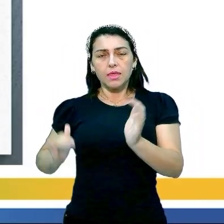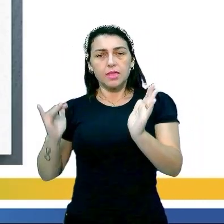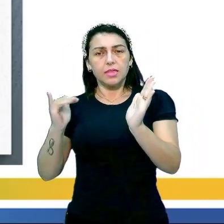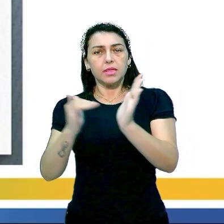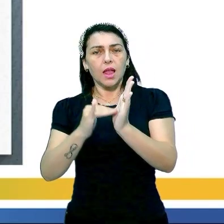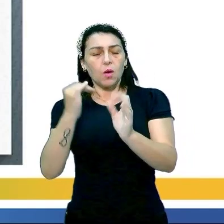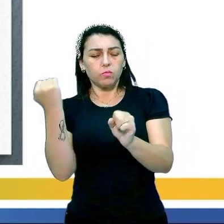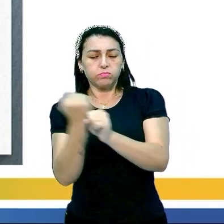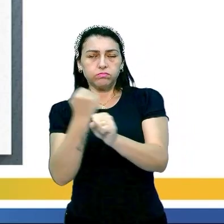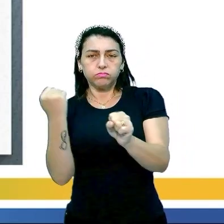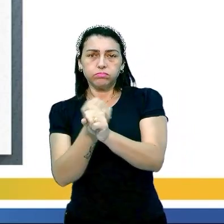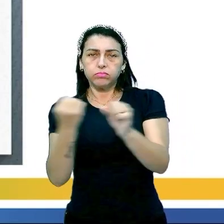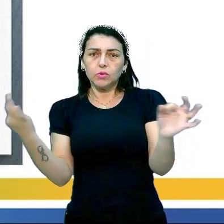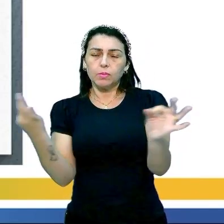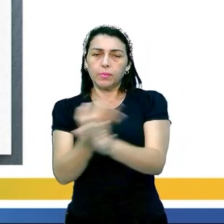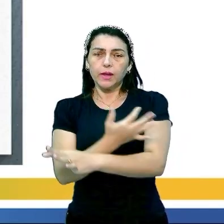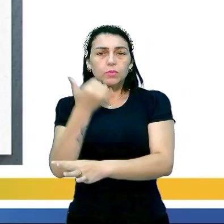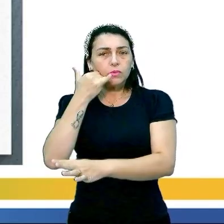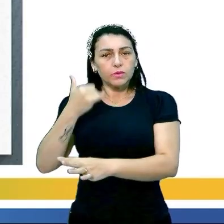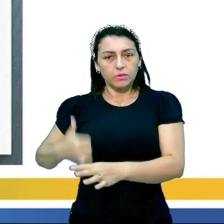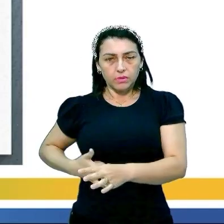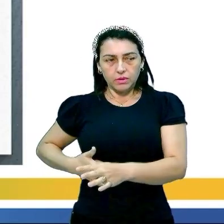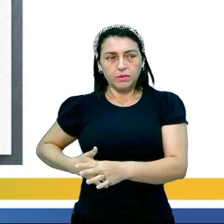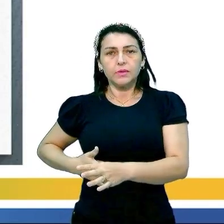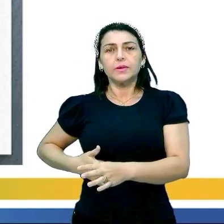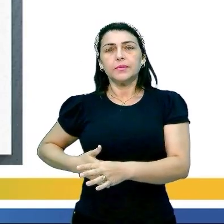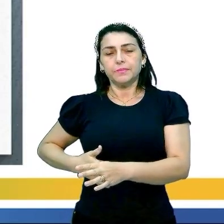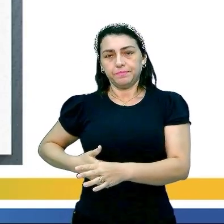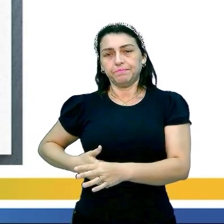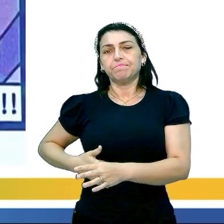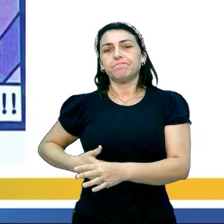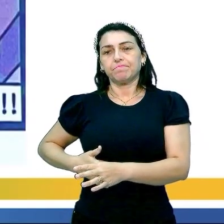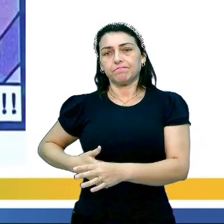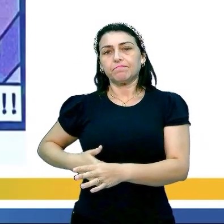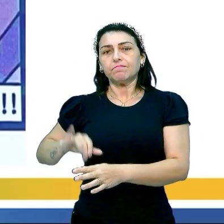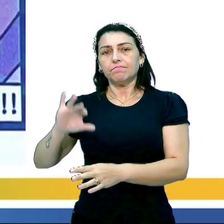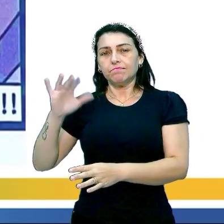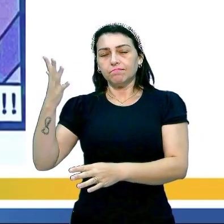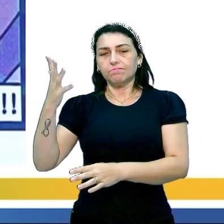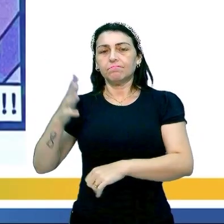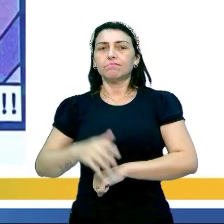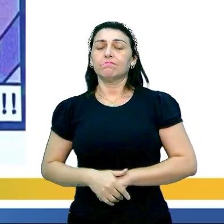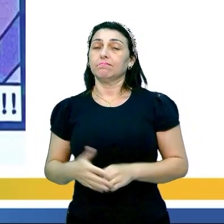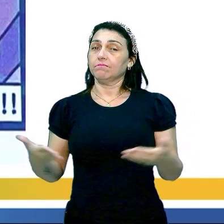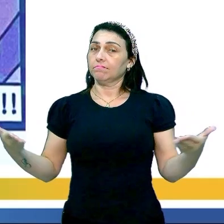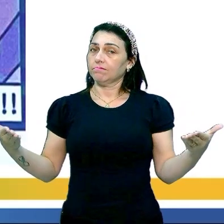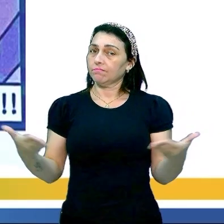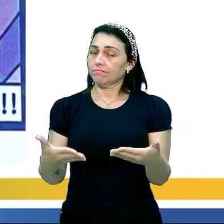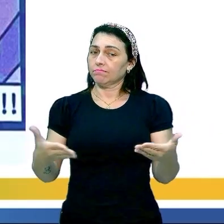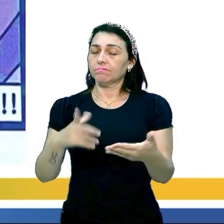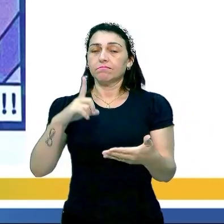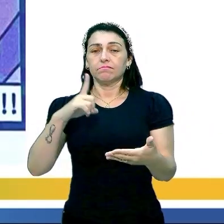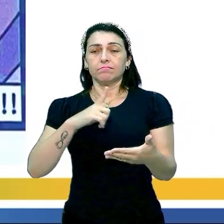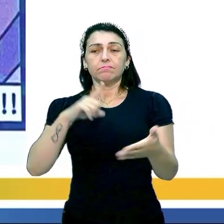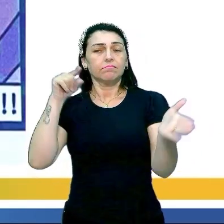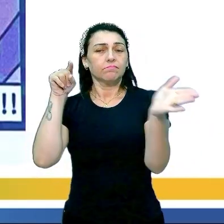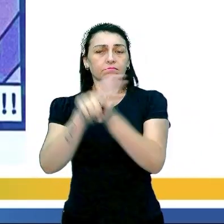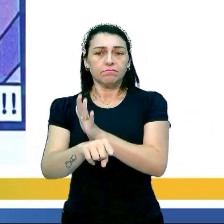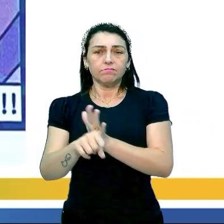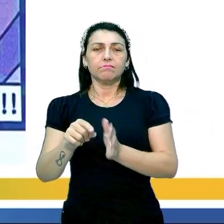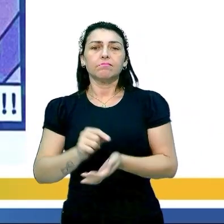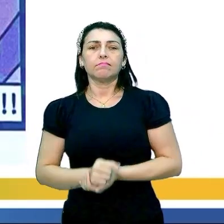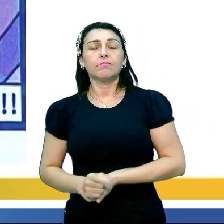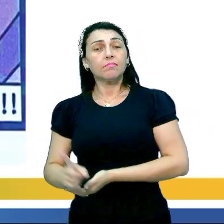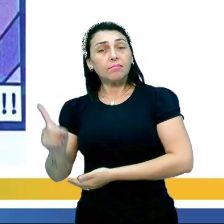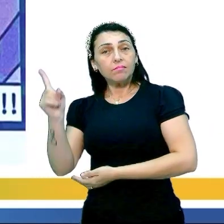o fabrico completo daquele aparelho. Então essa é a situação. Então agora nós temos aí uma questão que é